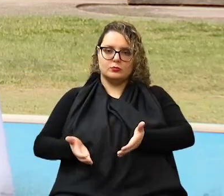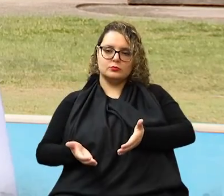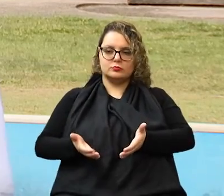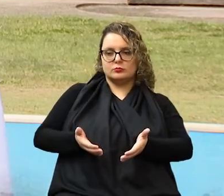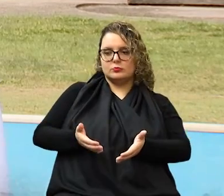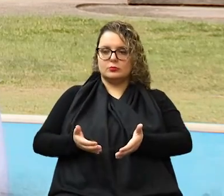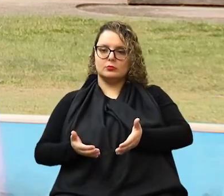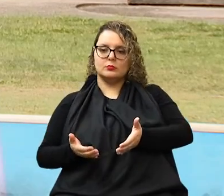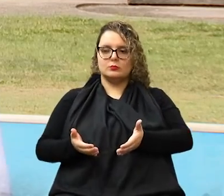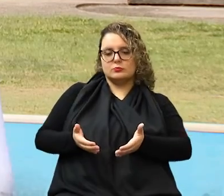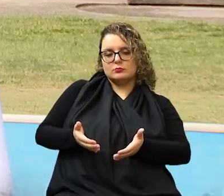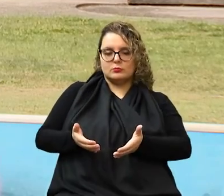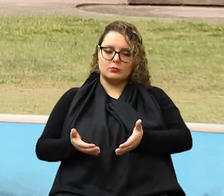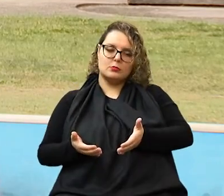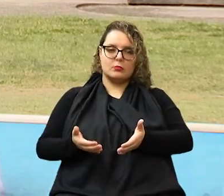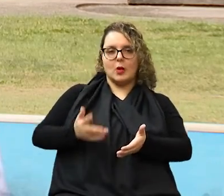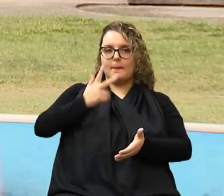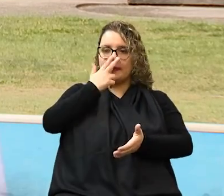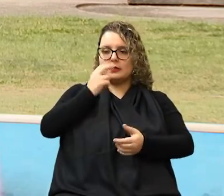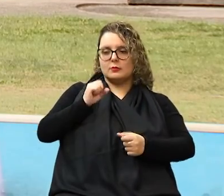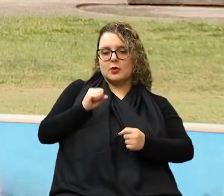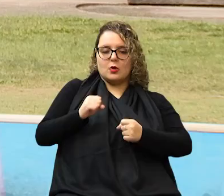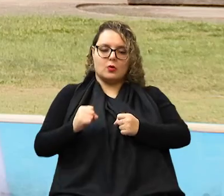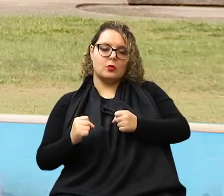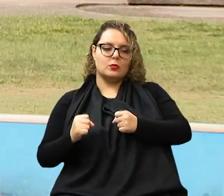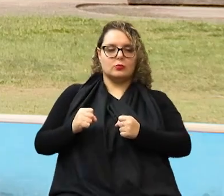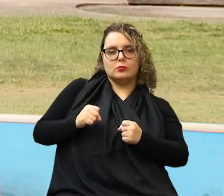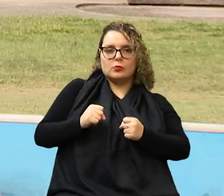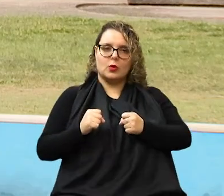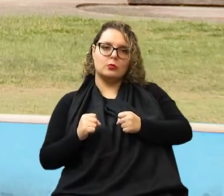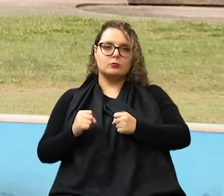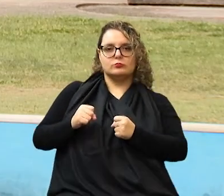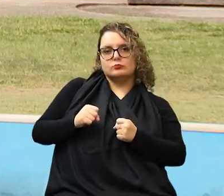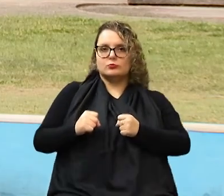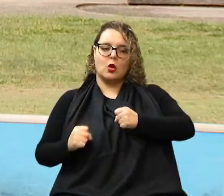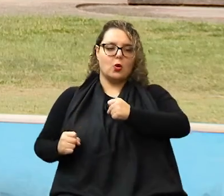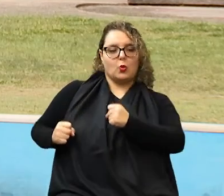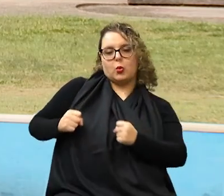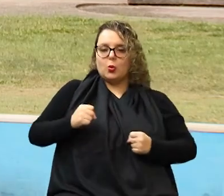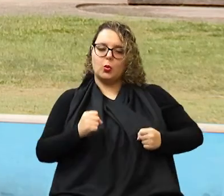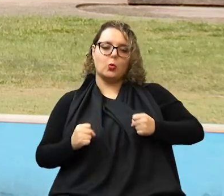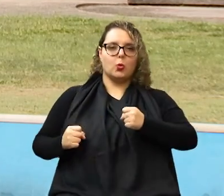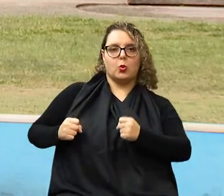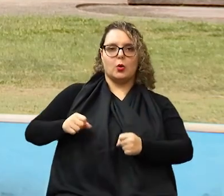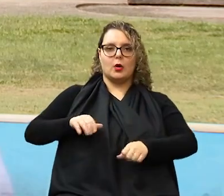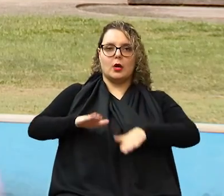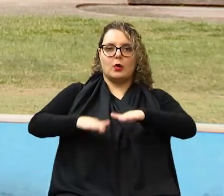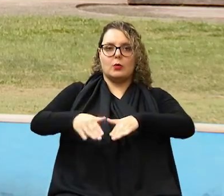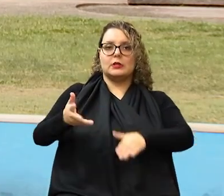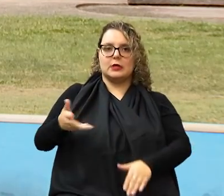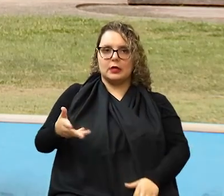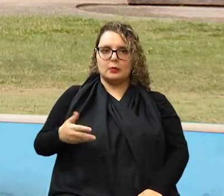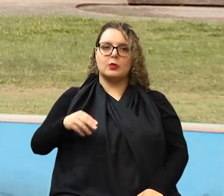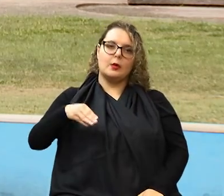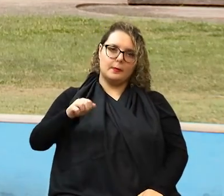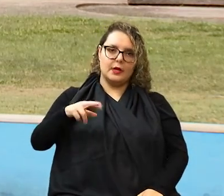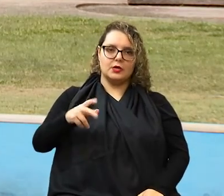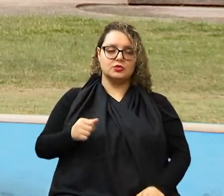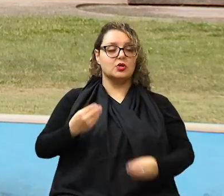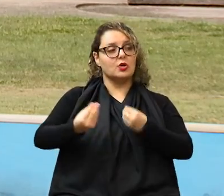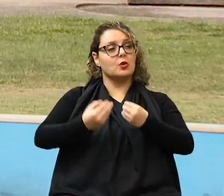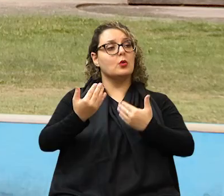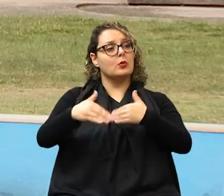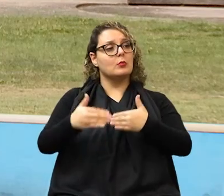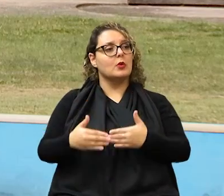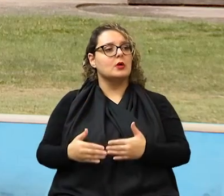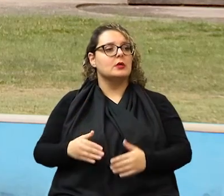movimento, acaba tendo que ter um movimento parecido com o rebolar. Então isso é o andar rápido, na verdade, é a marcha. Como